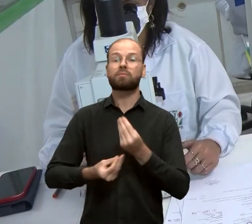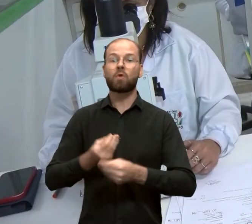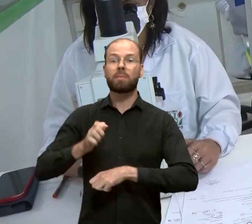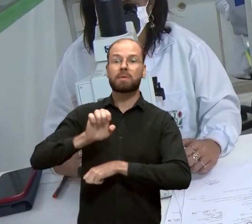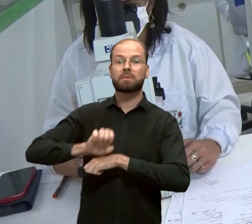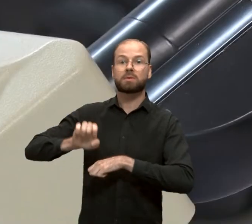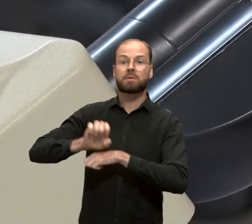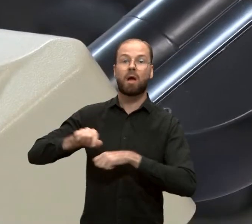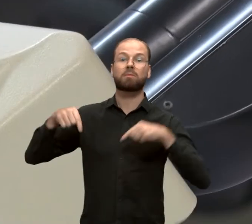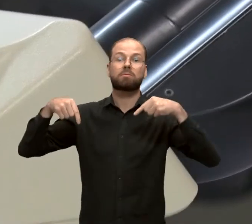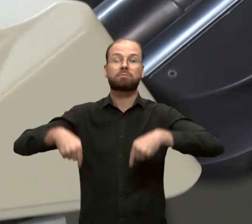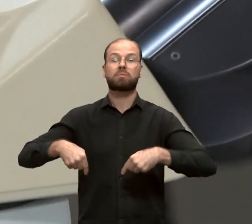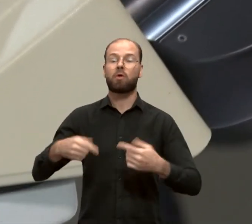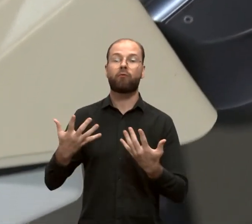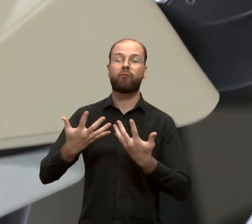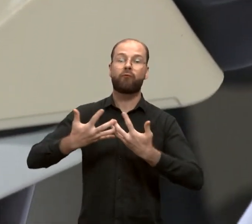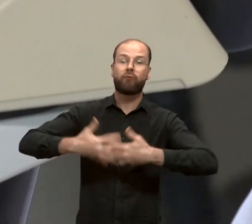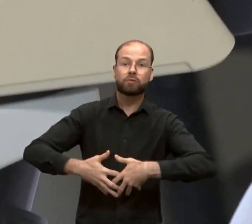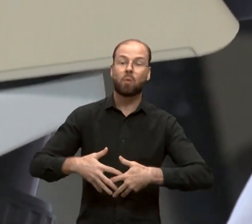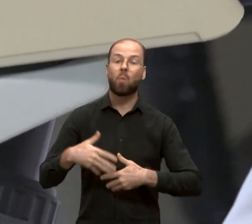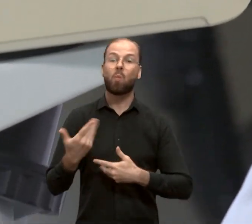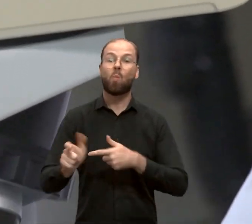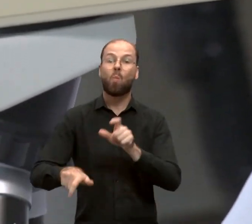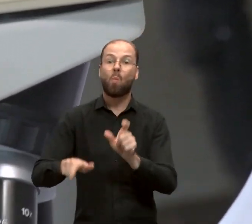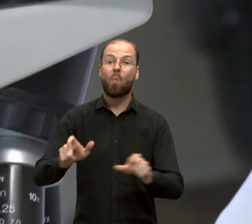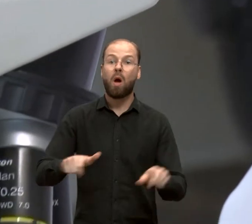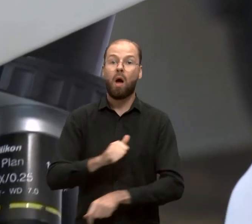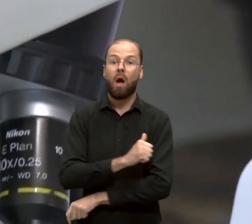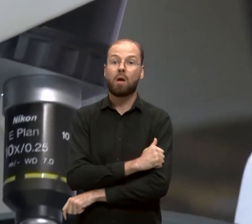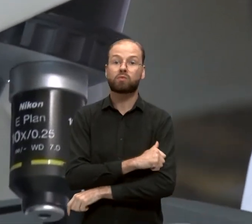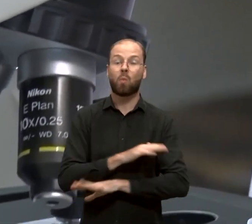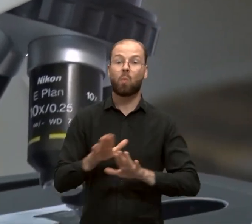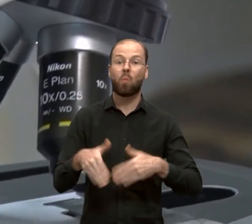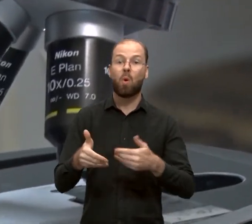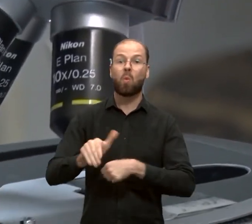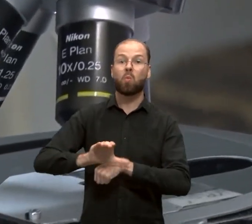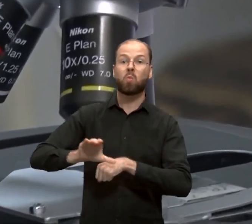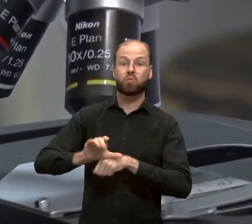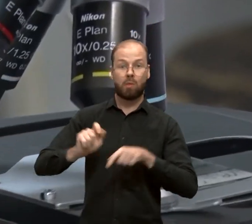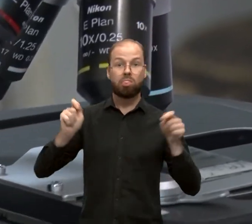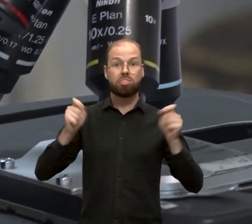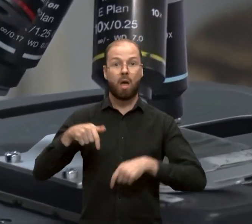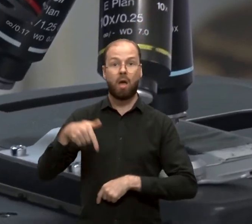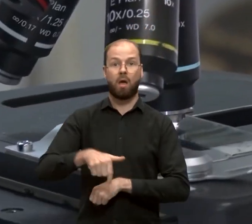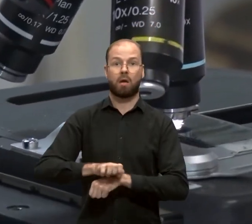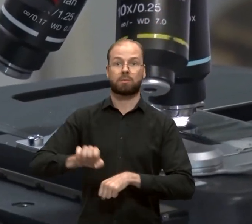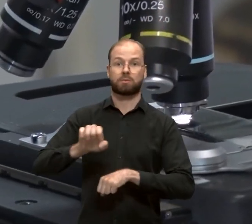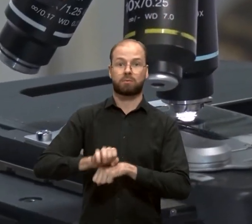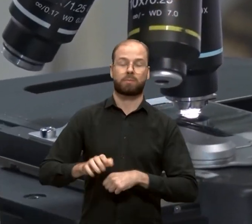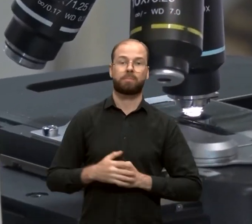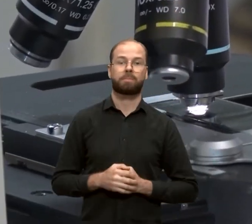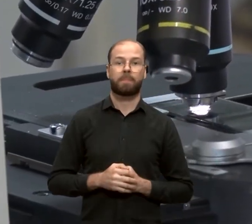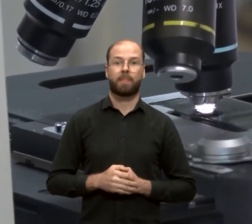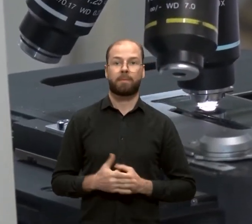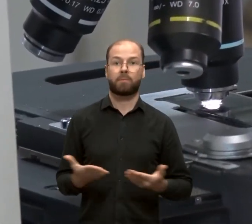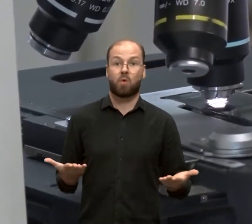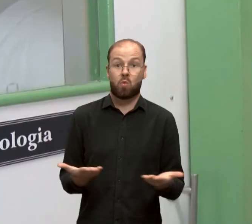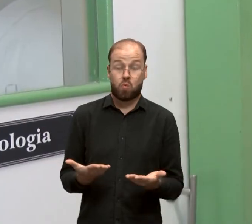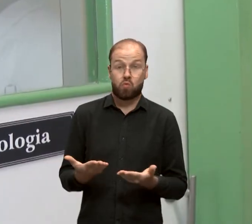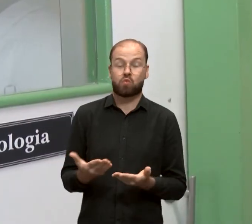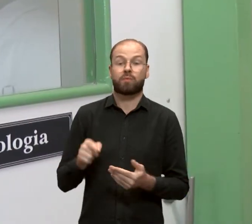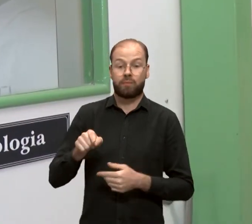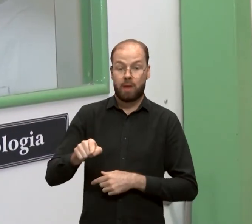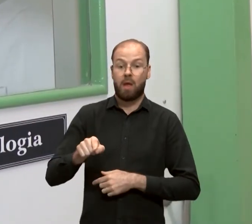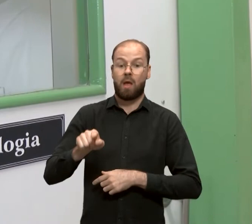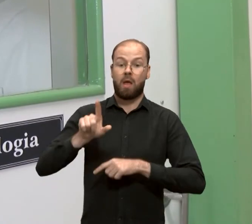Quais estudantes de quais cursos, né, podem estagiar nesse espaço? Hoje o laboratório, ele é um laboratório